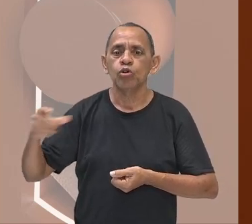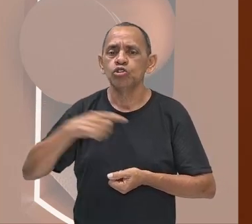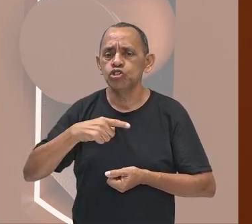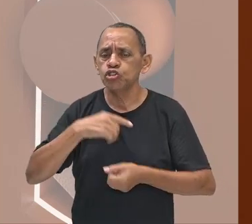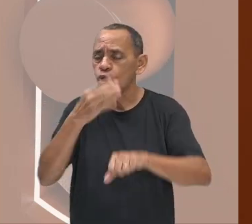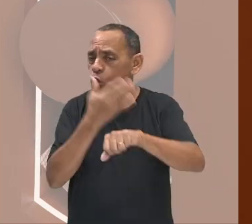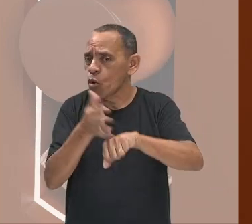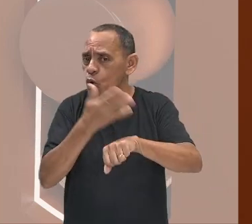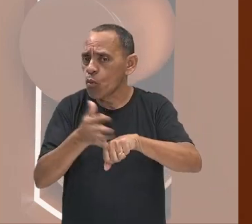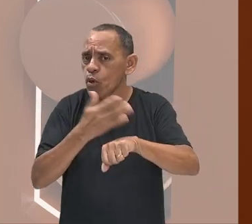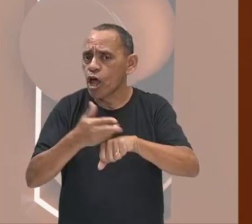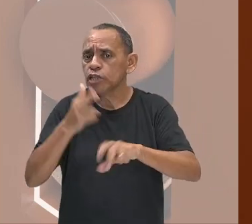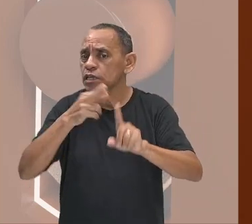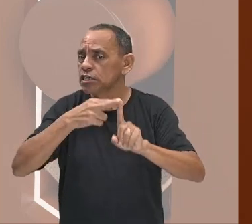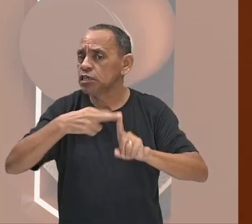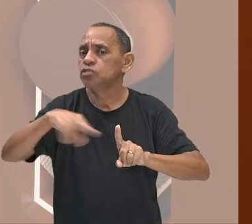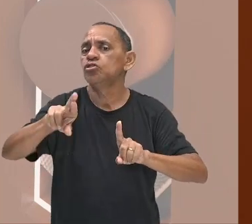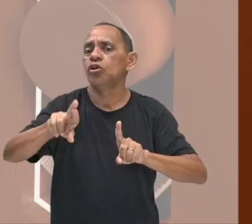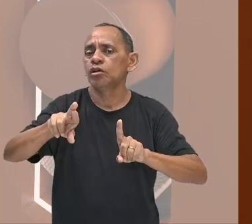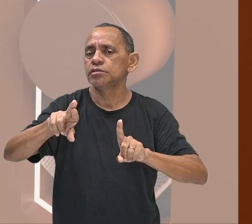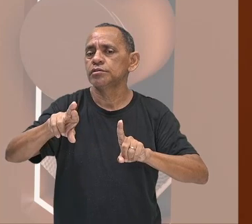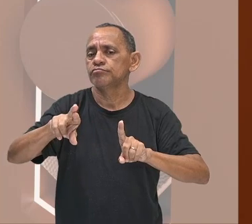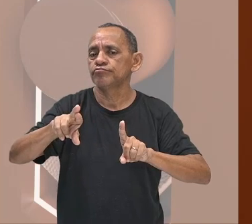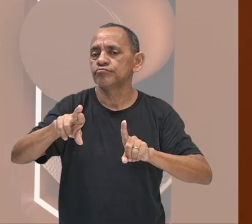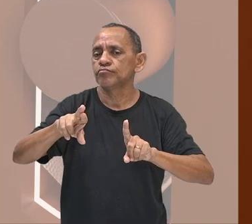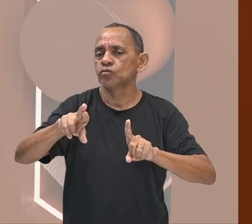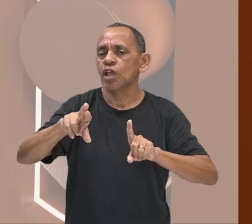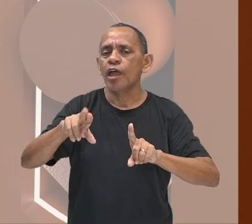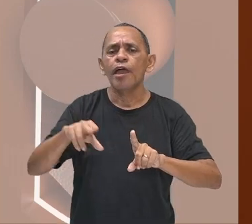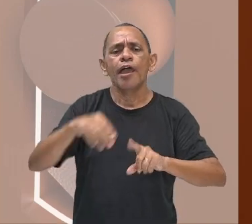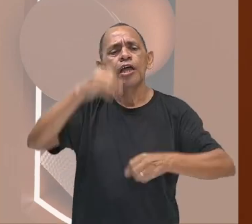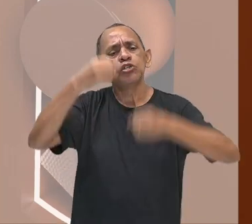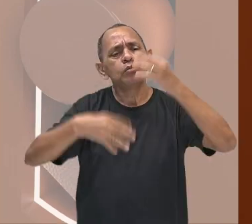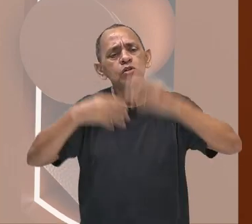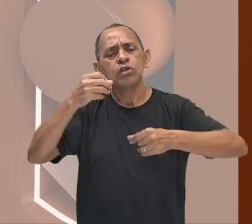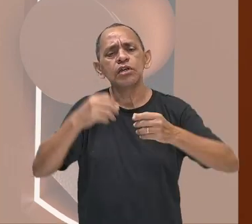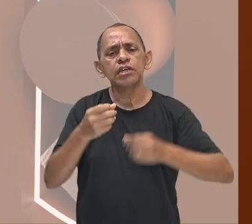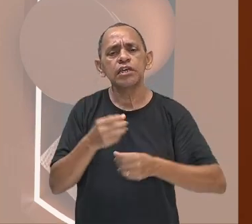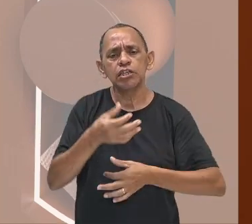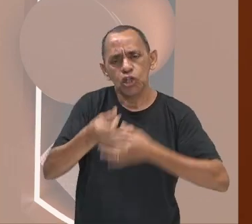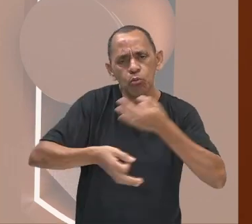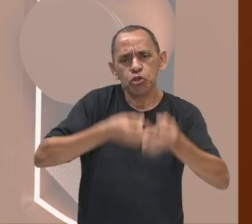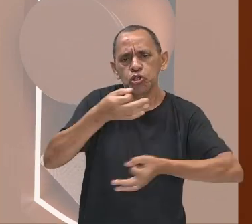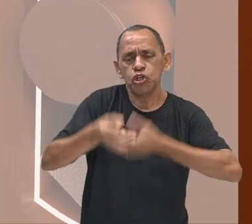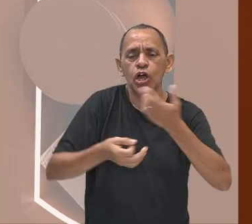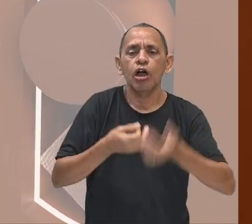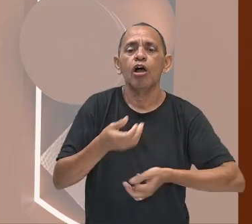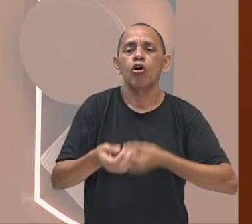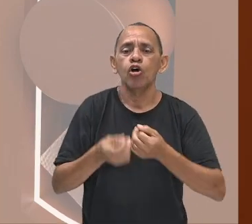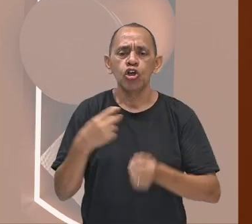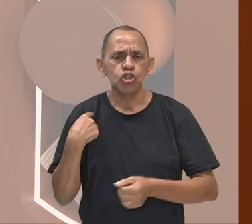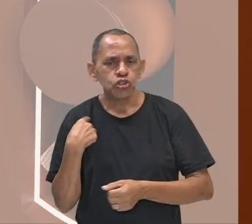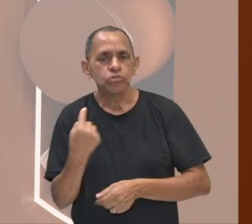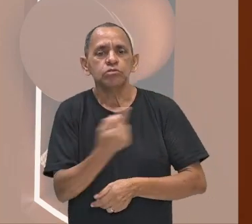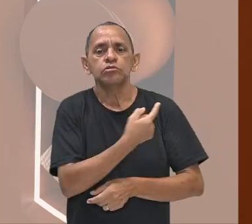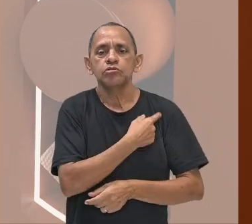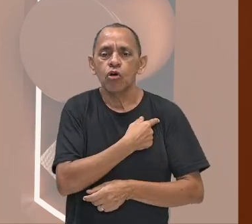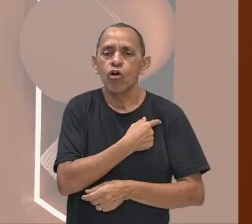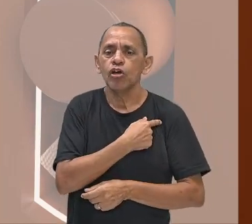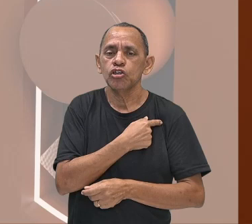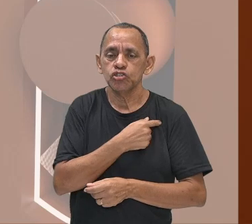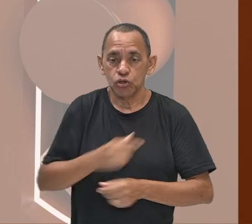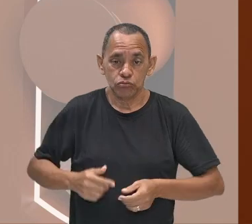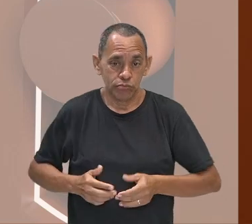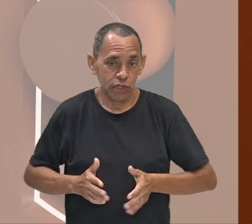já nasce predestinado a ser salvo ou a não ser salvo. Esse viés religioso,